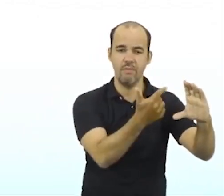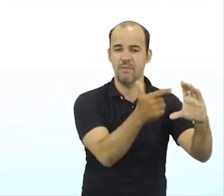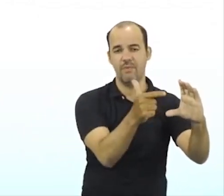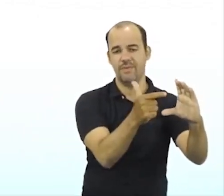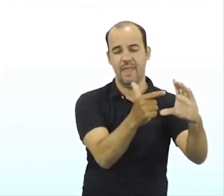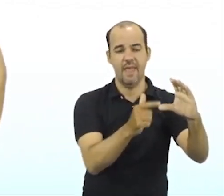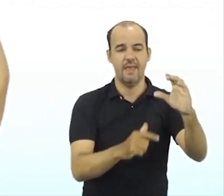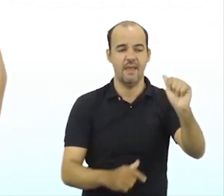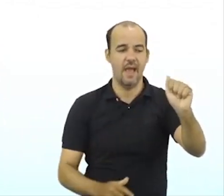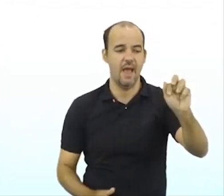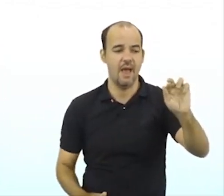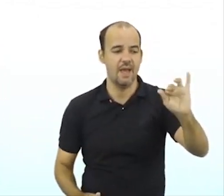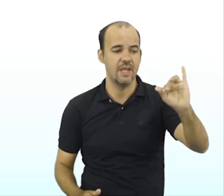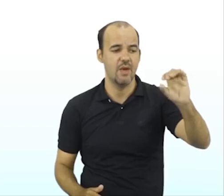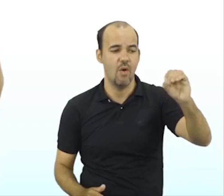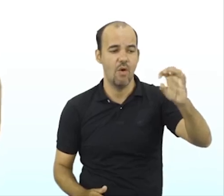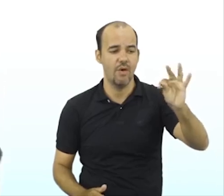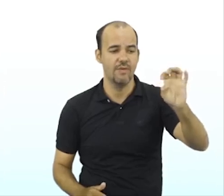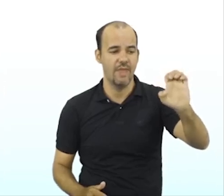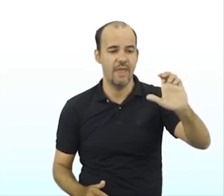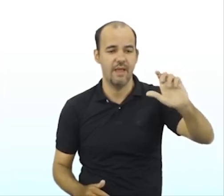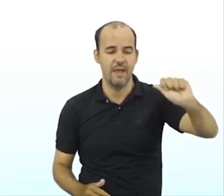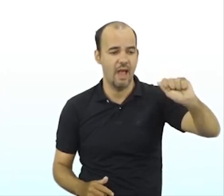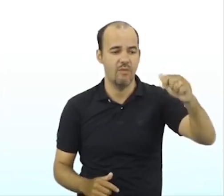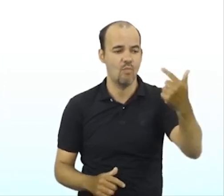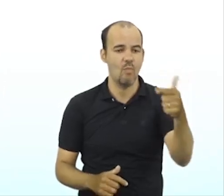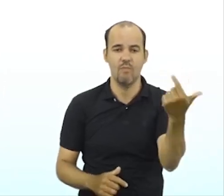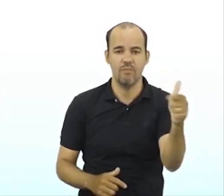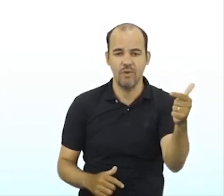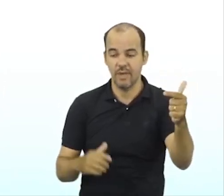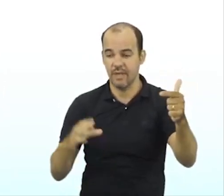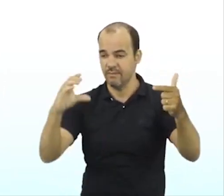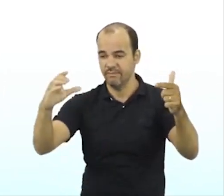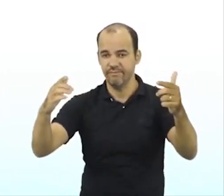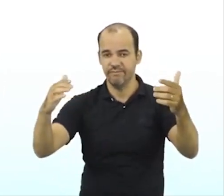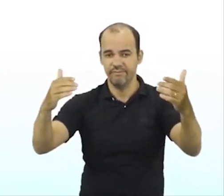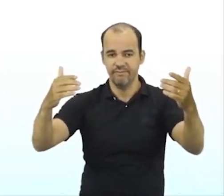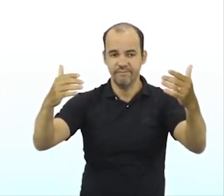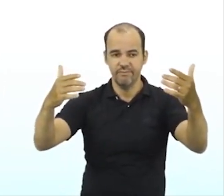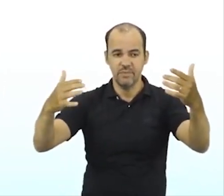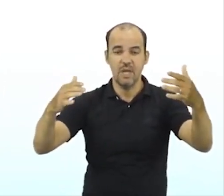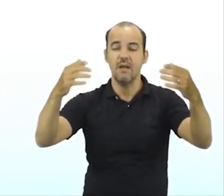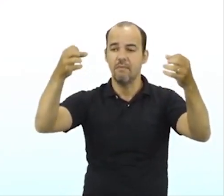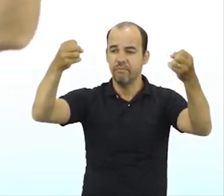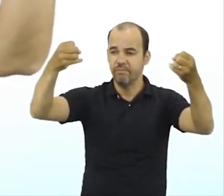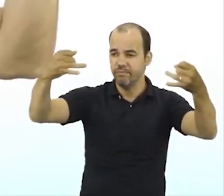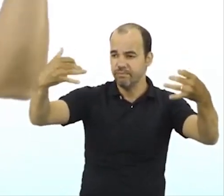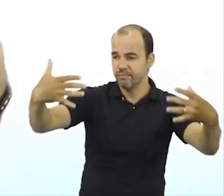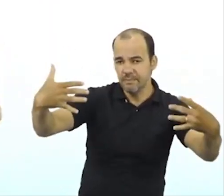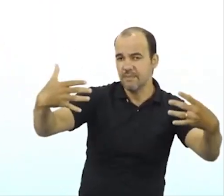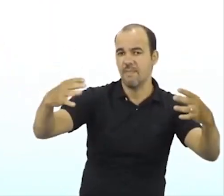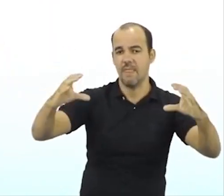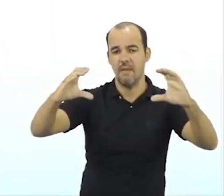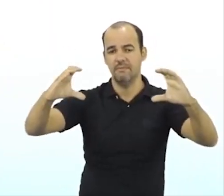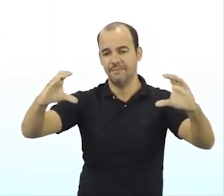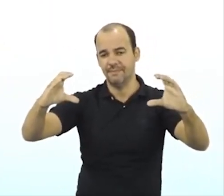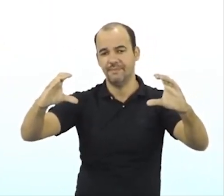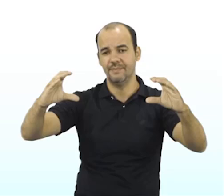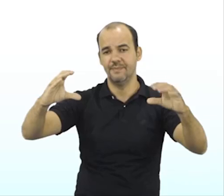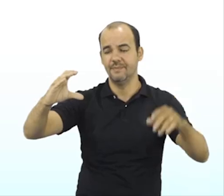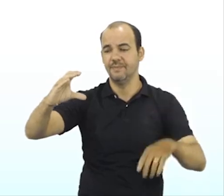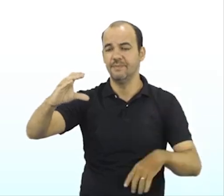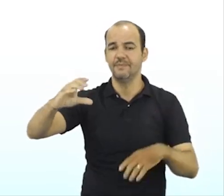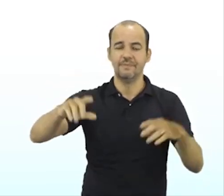ó, a eucarionte você vai ter bem definido. Membrana, citoplasma, núcleo. Na procarionte, você vai